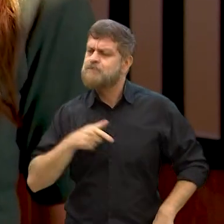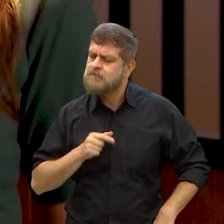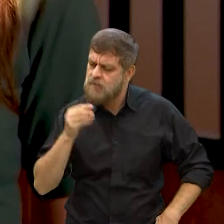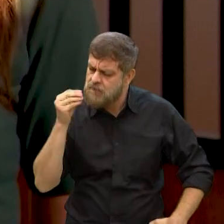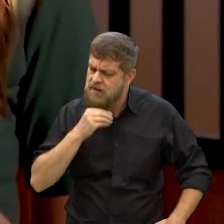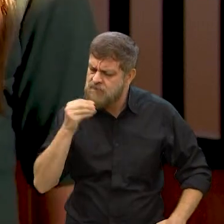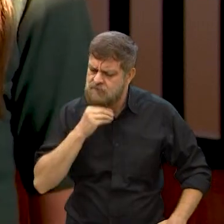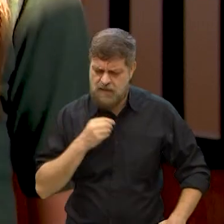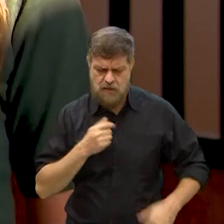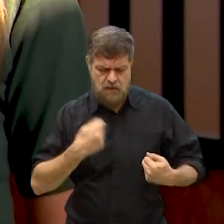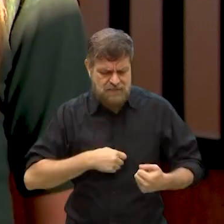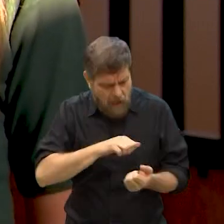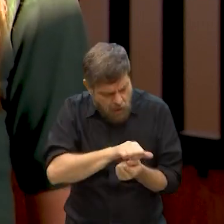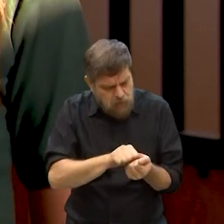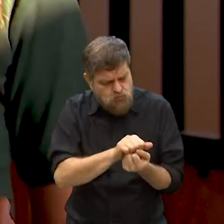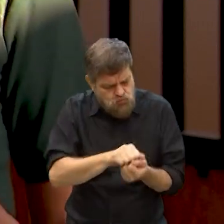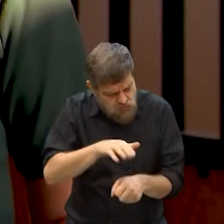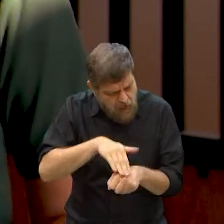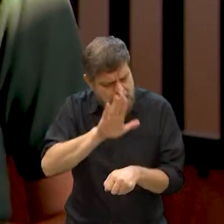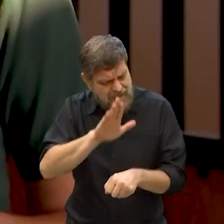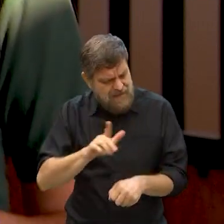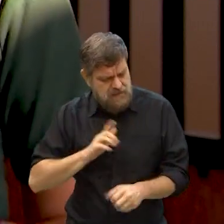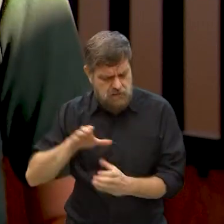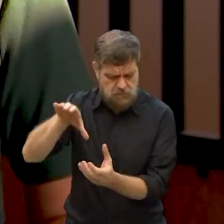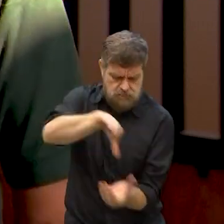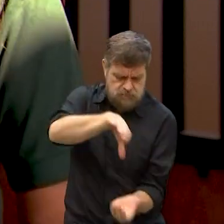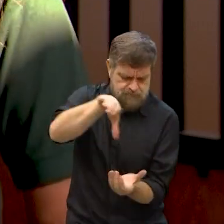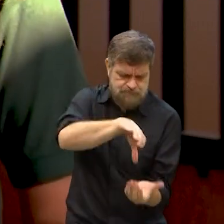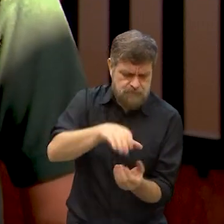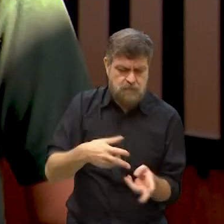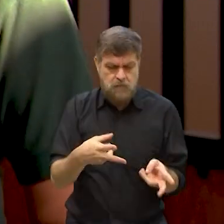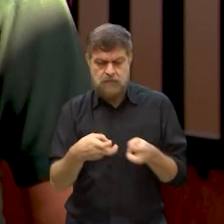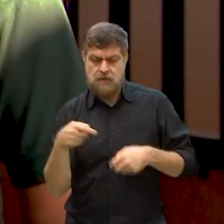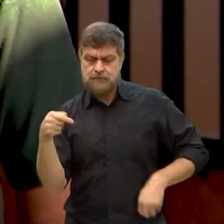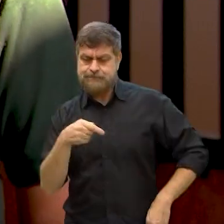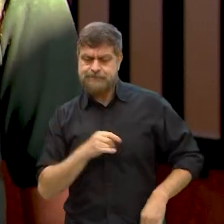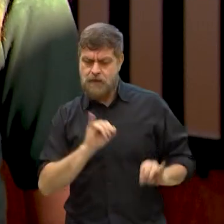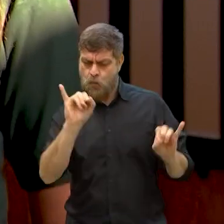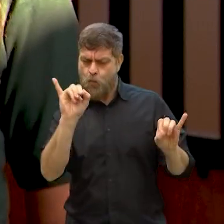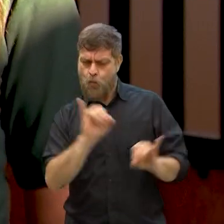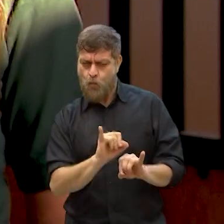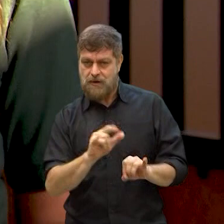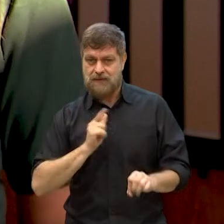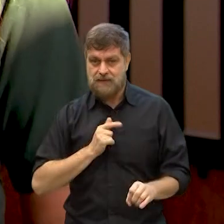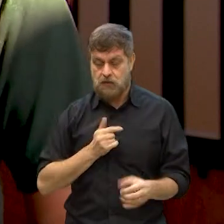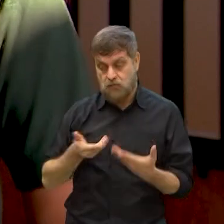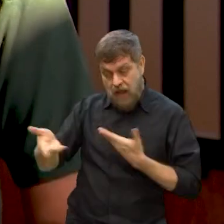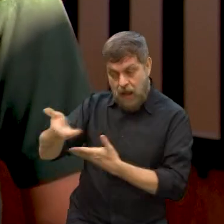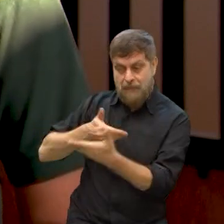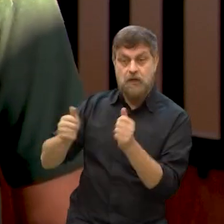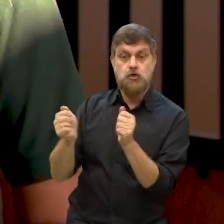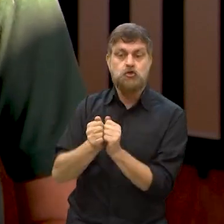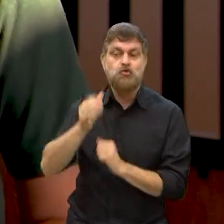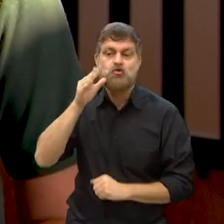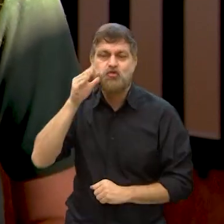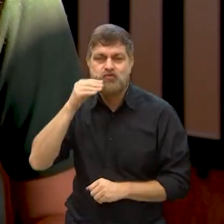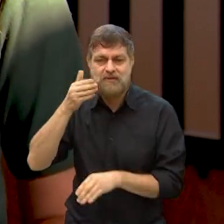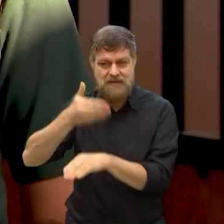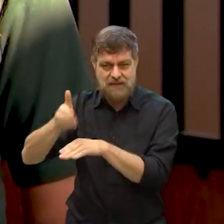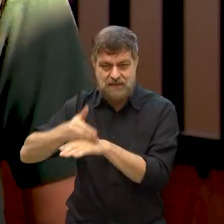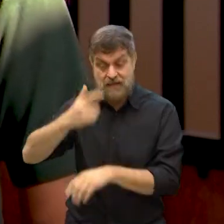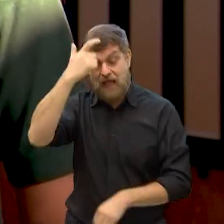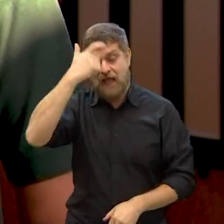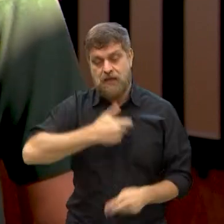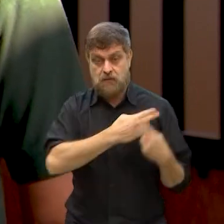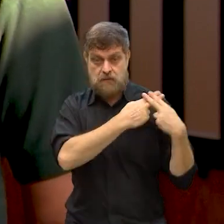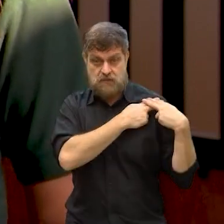está afrouxando, precisa de um pouco mais, se o animal está emagrecendo. Então a gente realmente trabalha em conjunto. Eu,